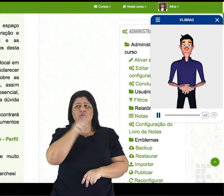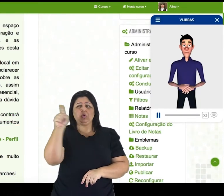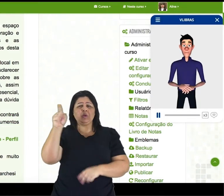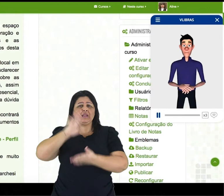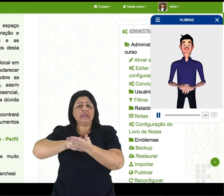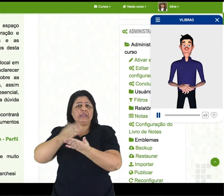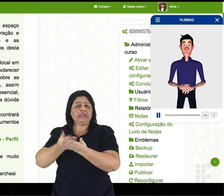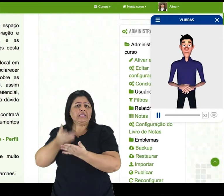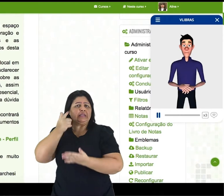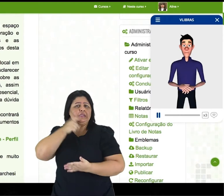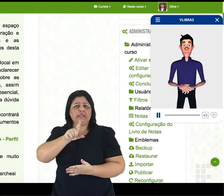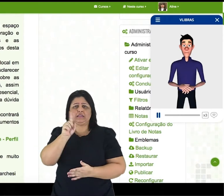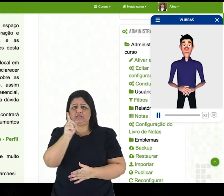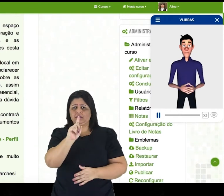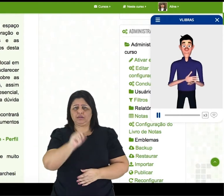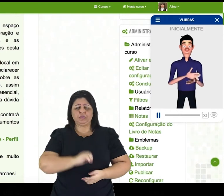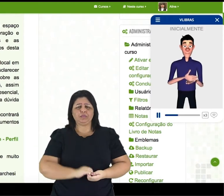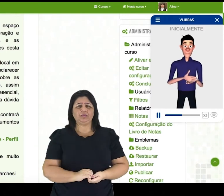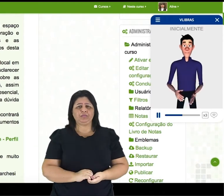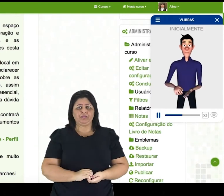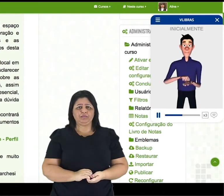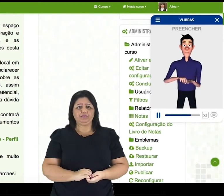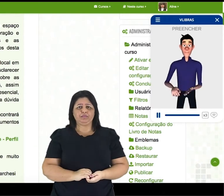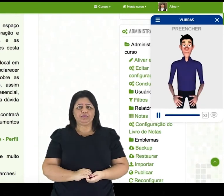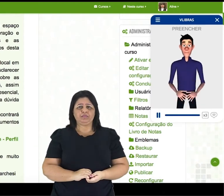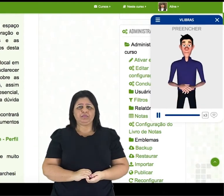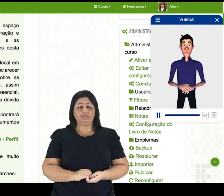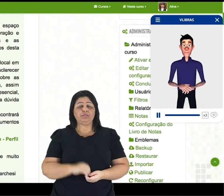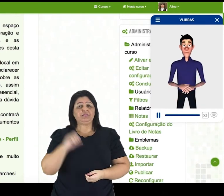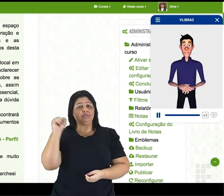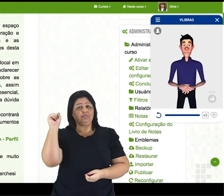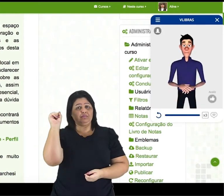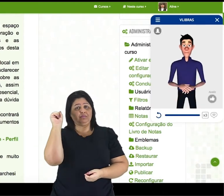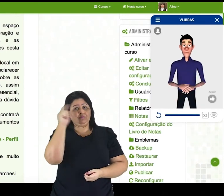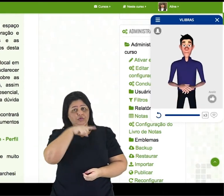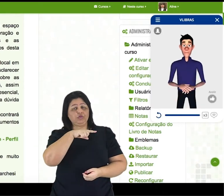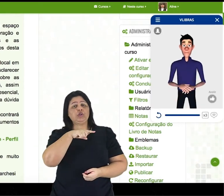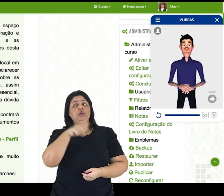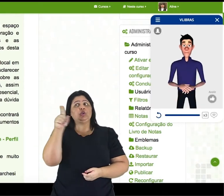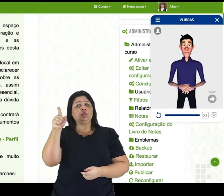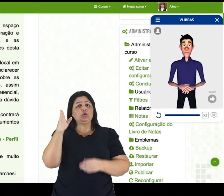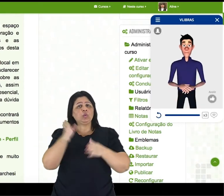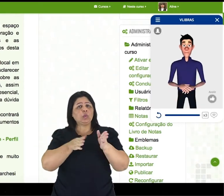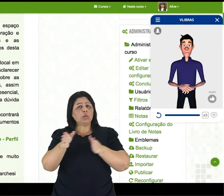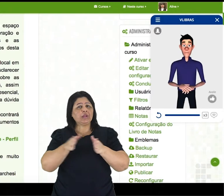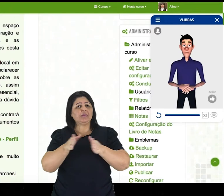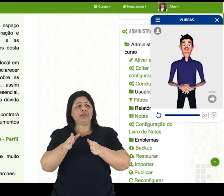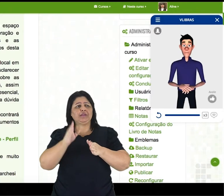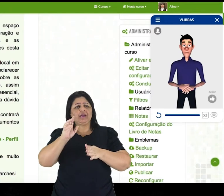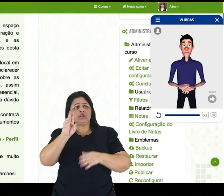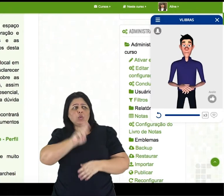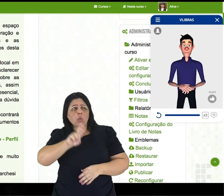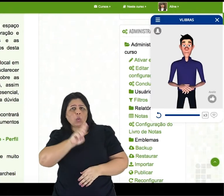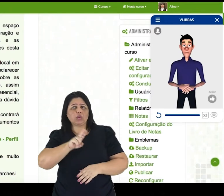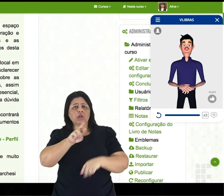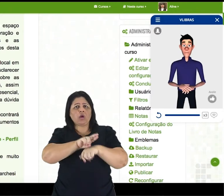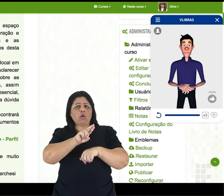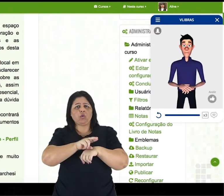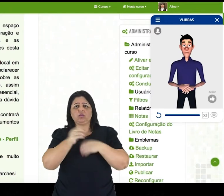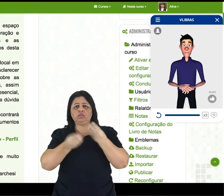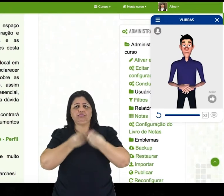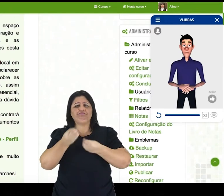alunos, alunas, e coloca um arroba no lugar do A, do O. Isso dificulta o uso dos recursos